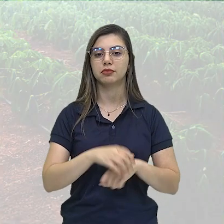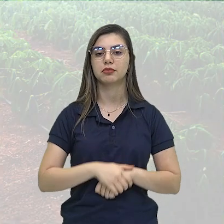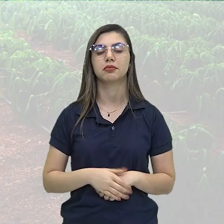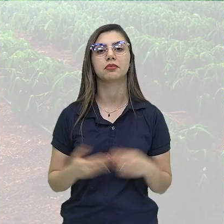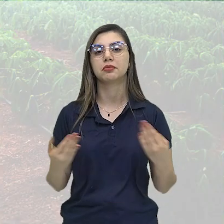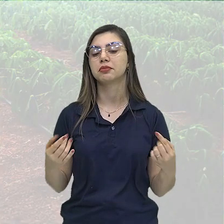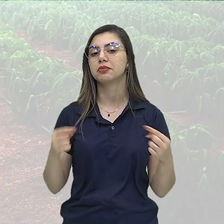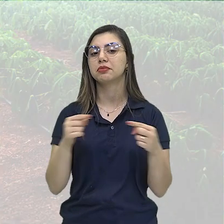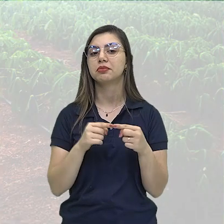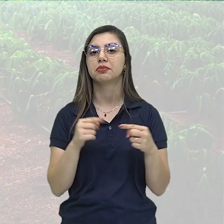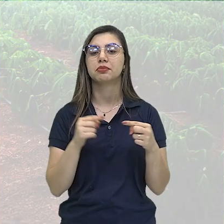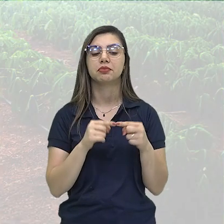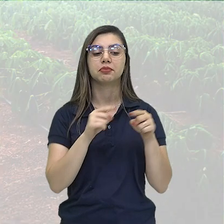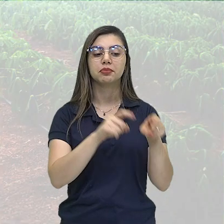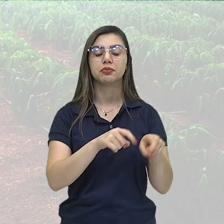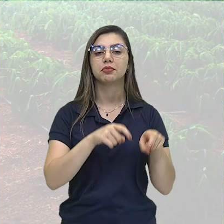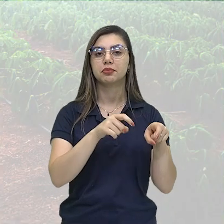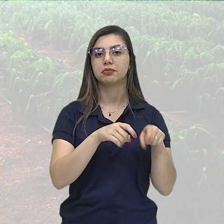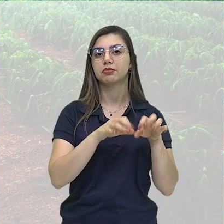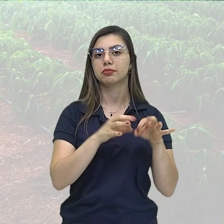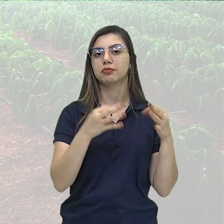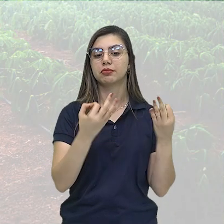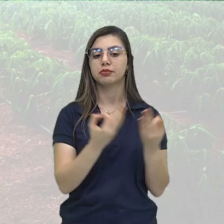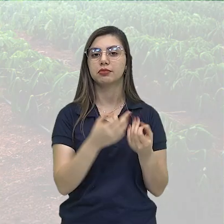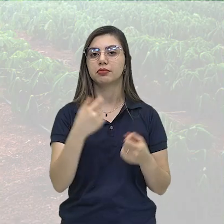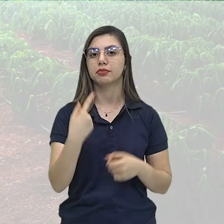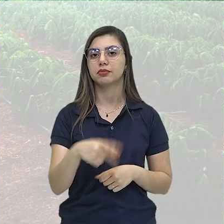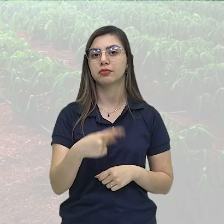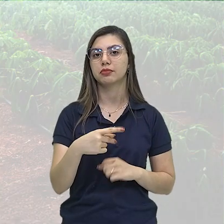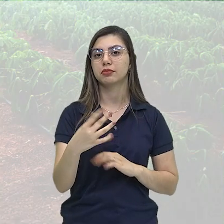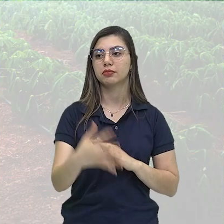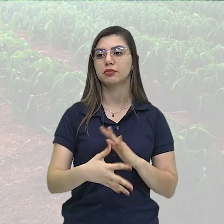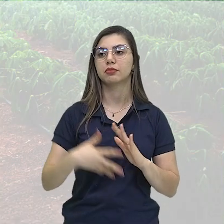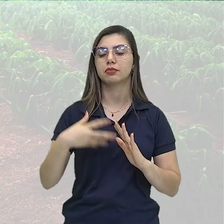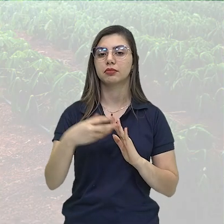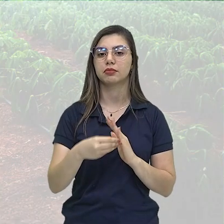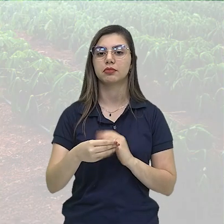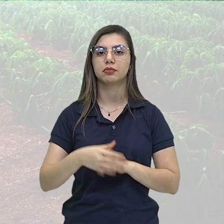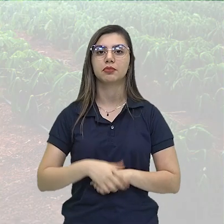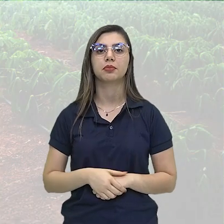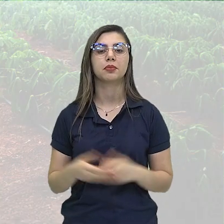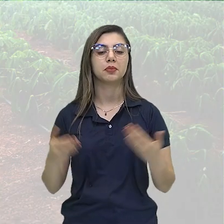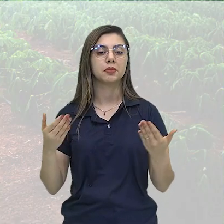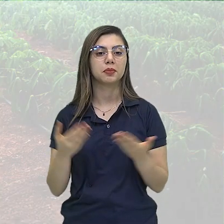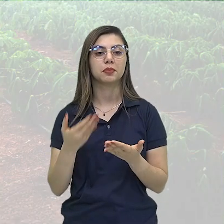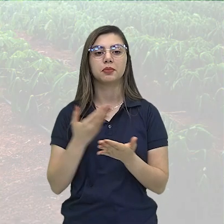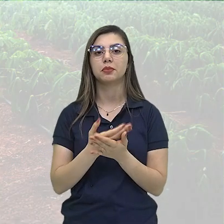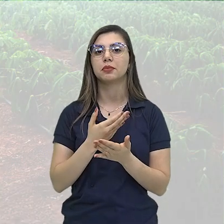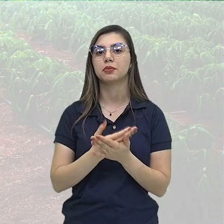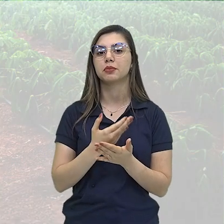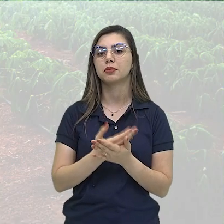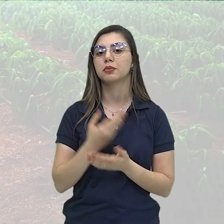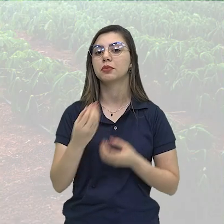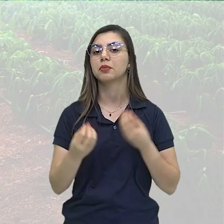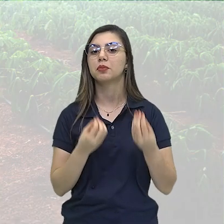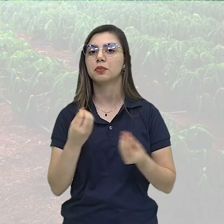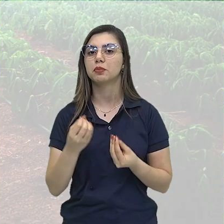da agricultura familiar na Amazônia. E aí a gente vai verificar a agricultura